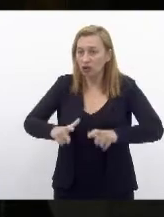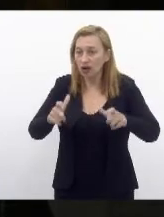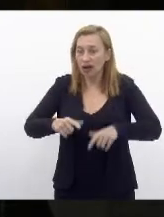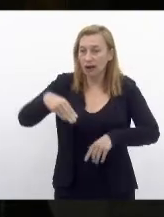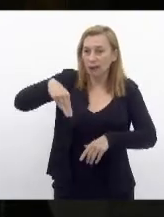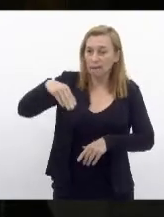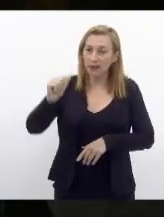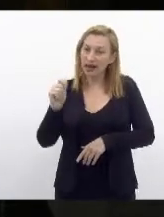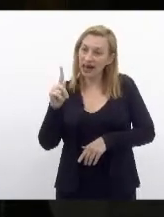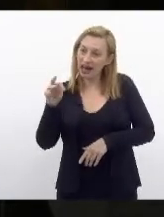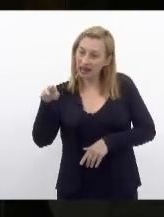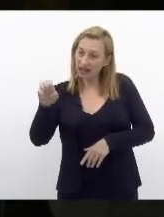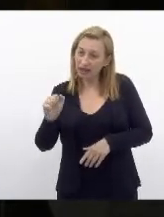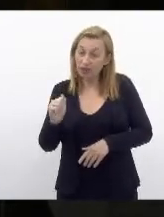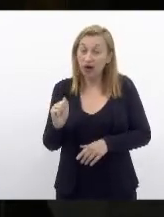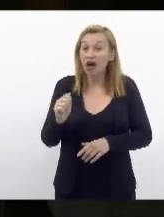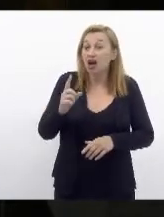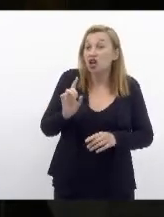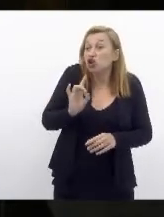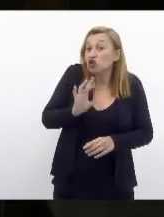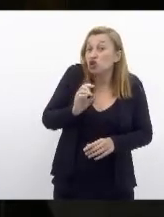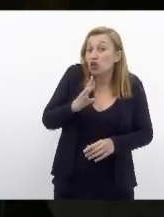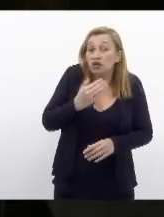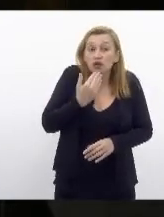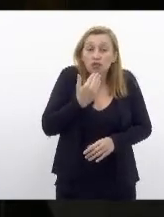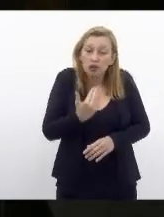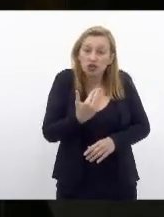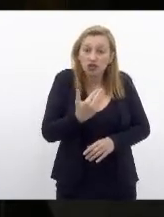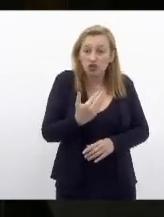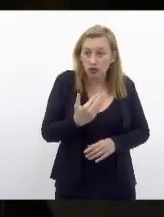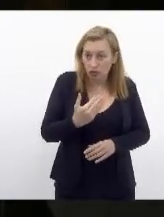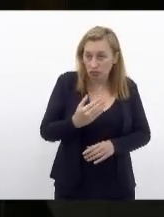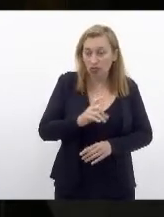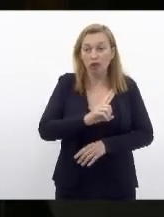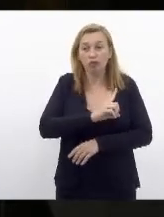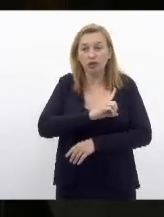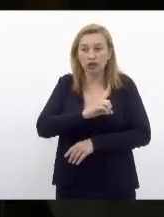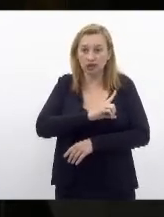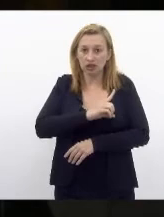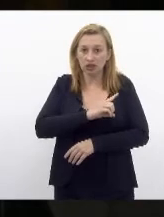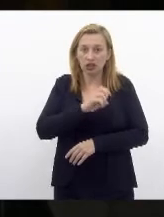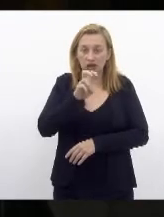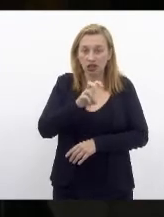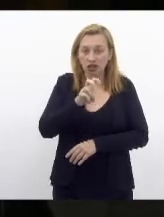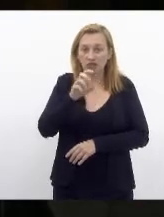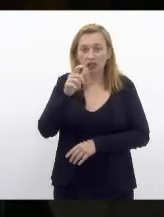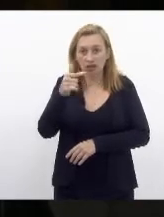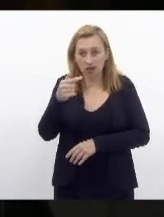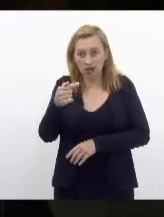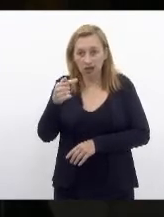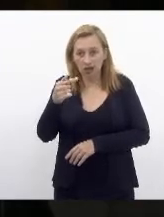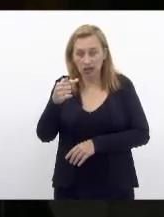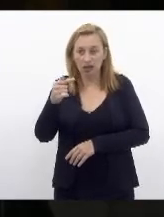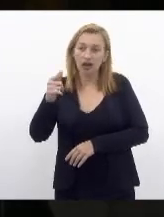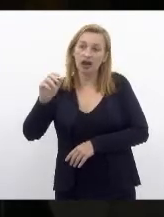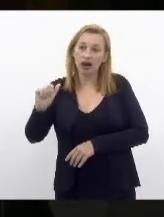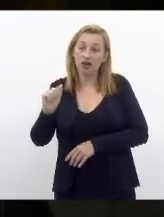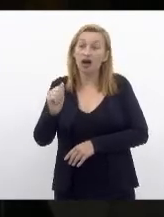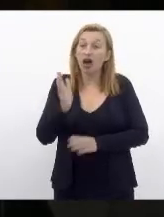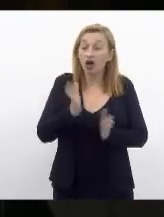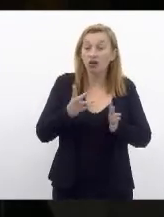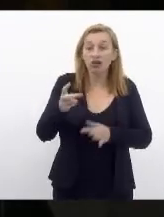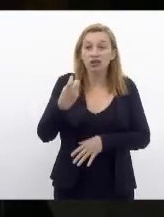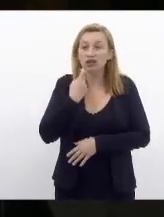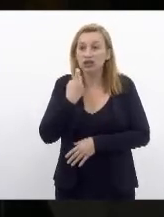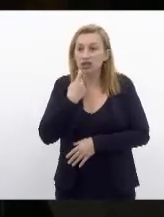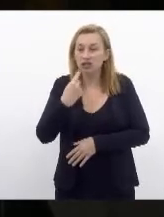interlocução com o comando do 5º CPA. Logo após, nessa sexta-feira, nós fizemos